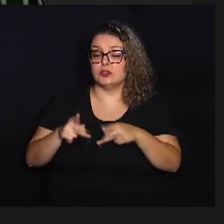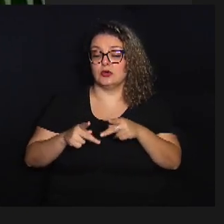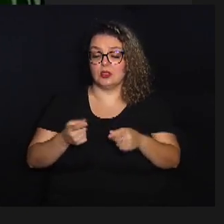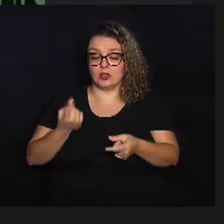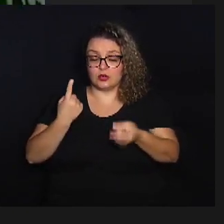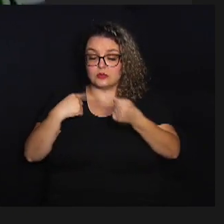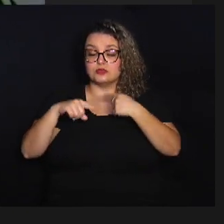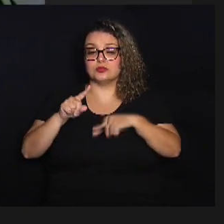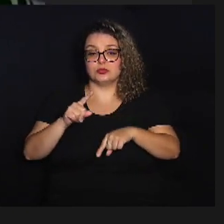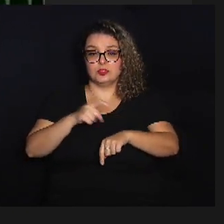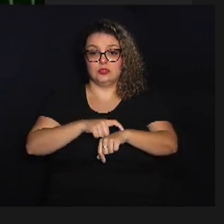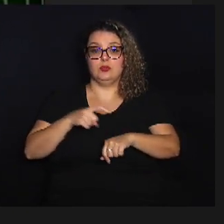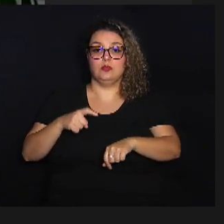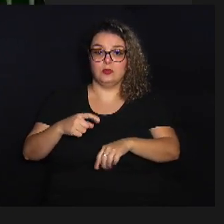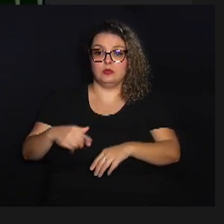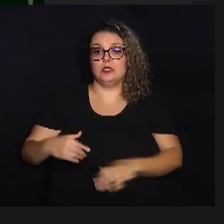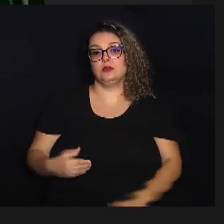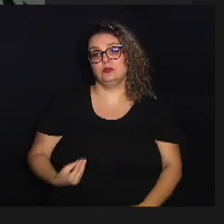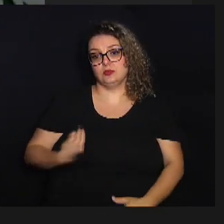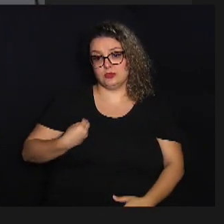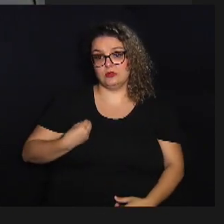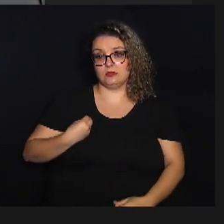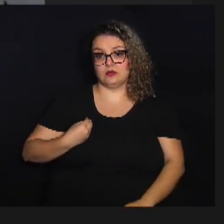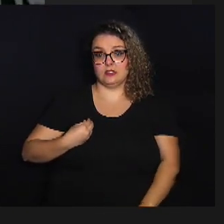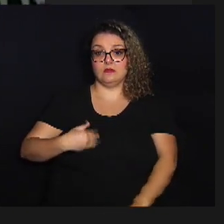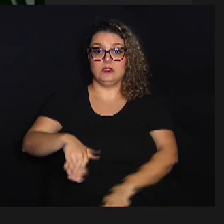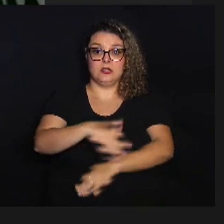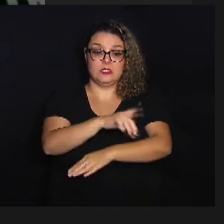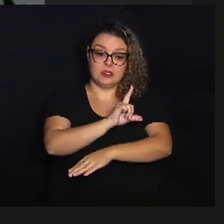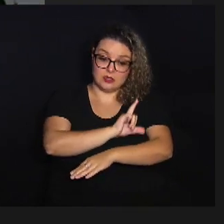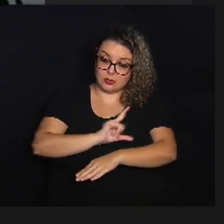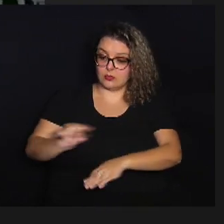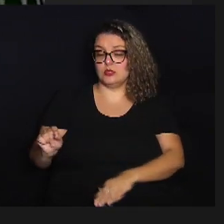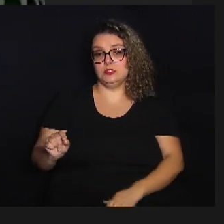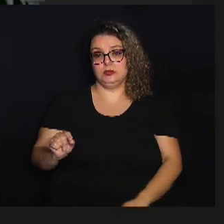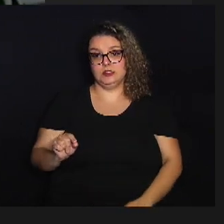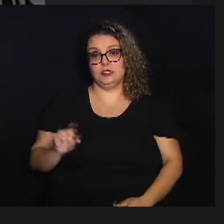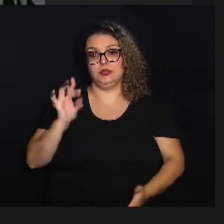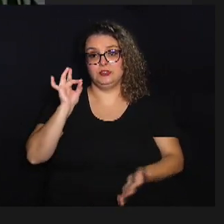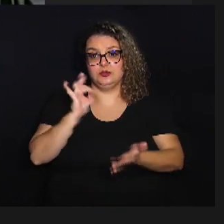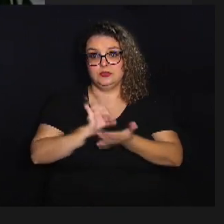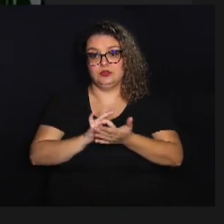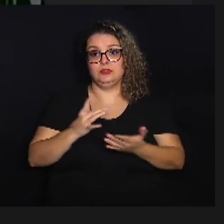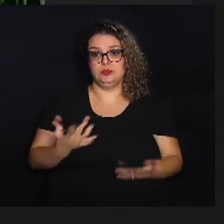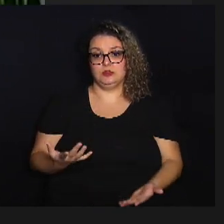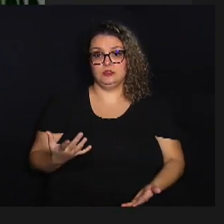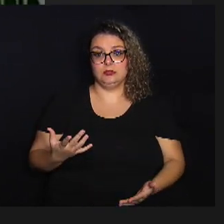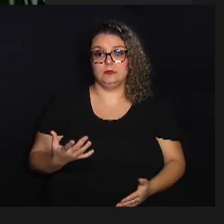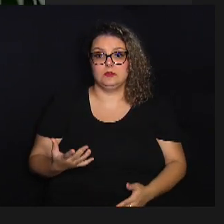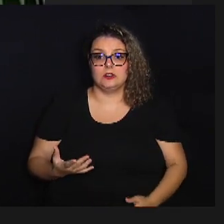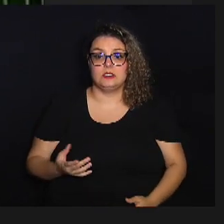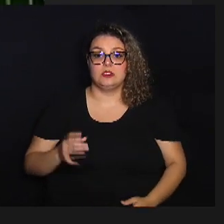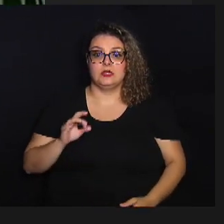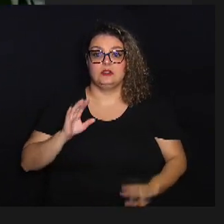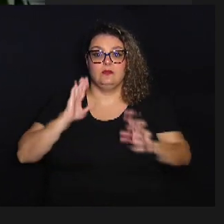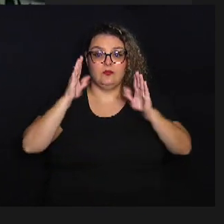superar a situação de rua, né, e sair desse assistencialismo que está muito